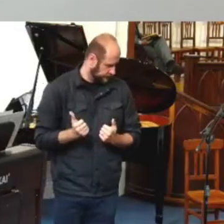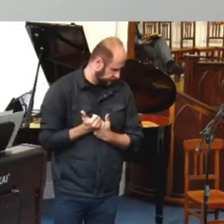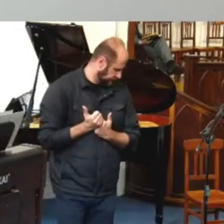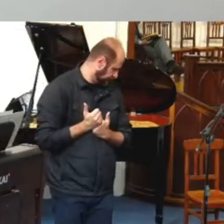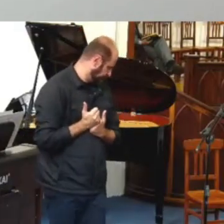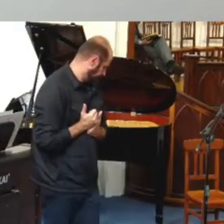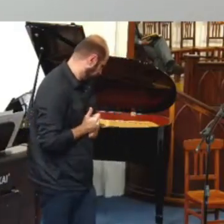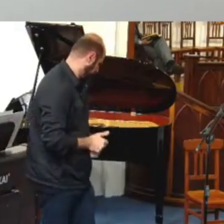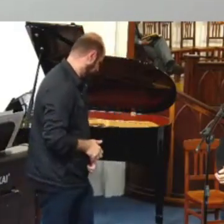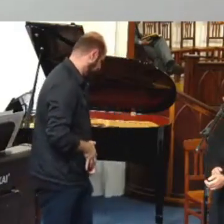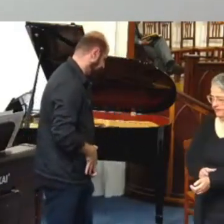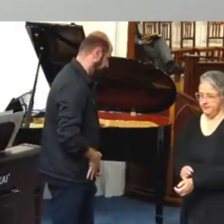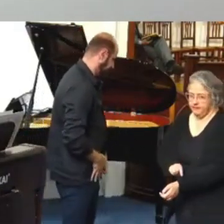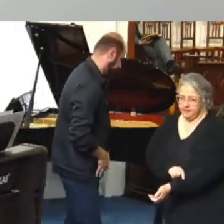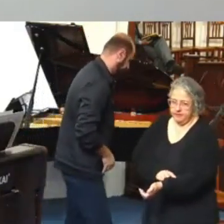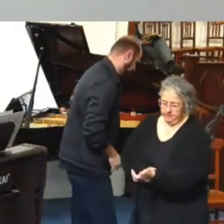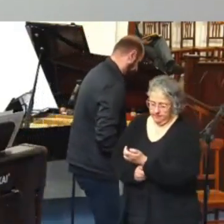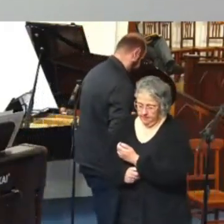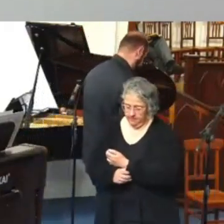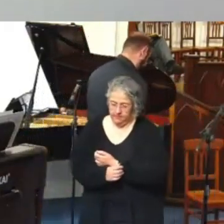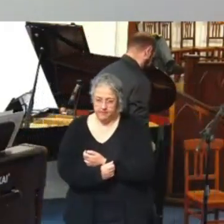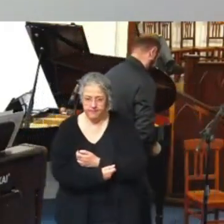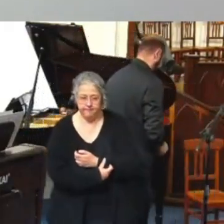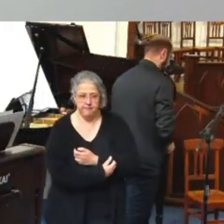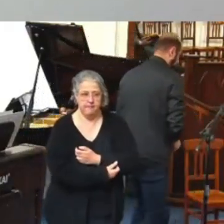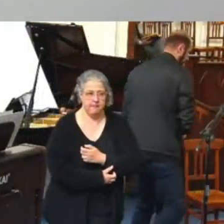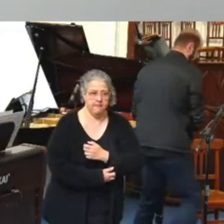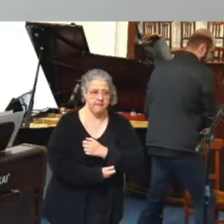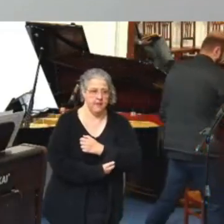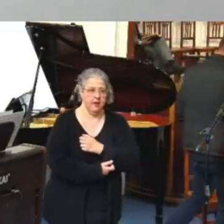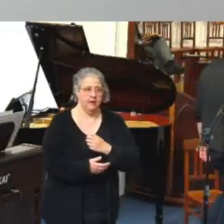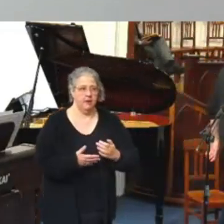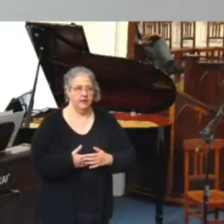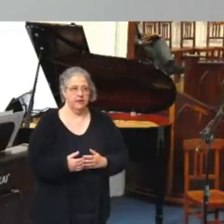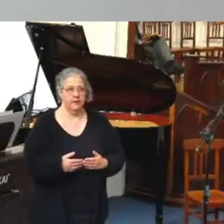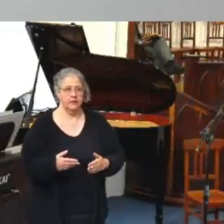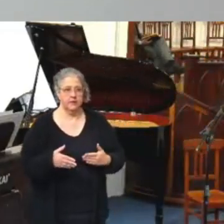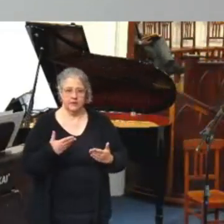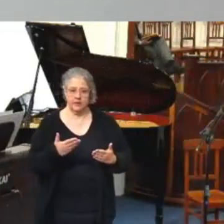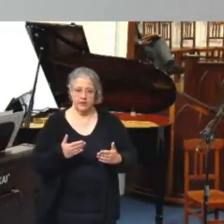reagimos de forma boa ou se reagimos de forma ruim.